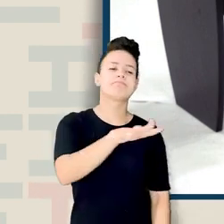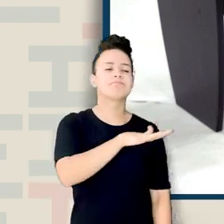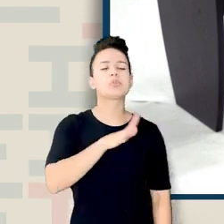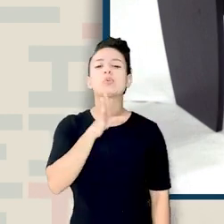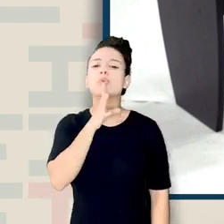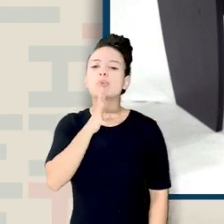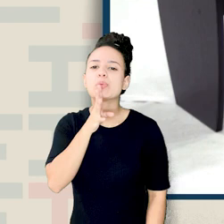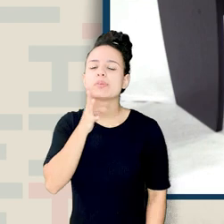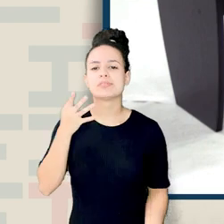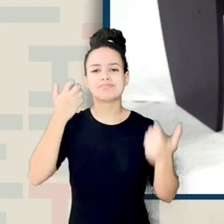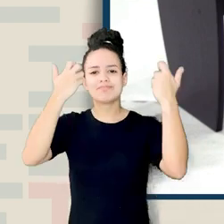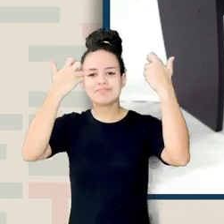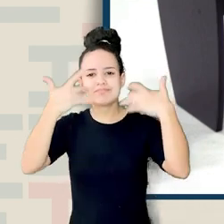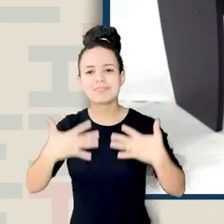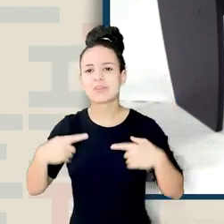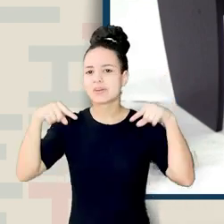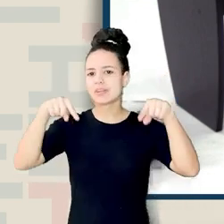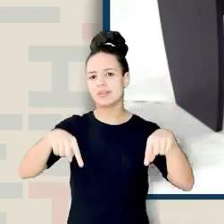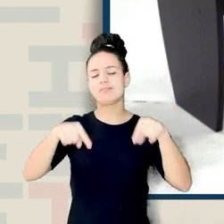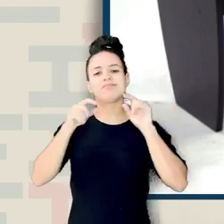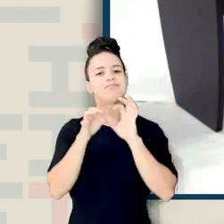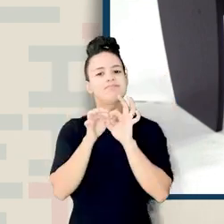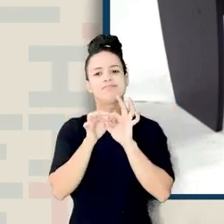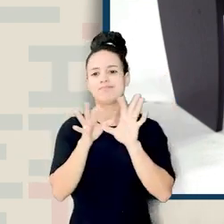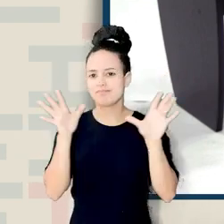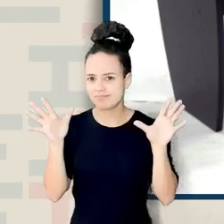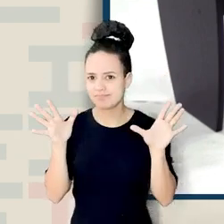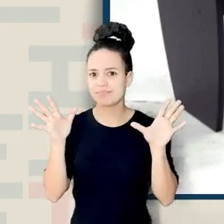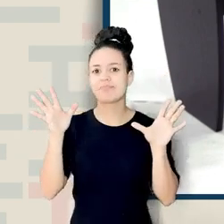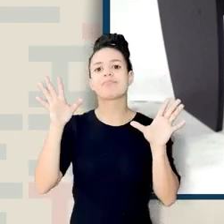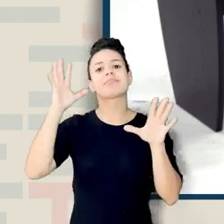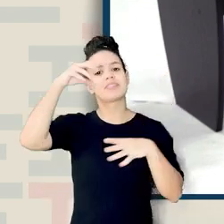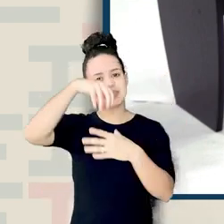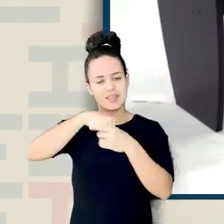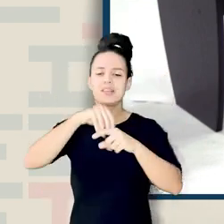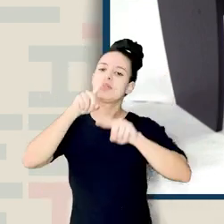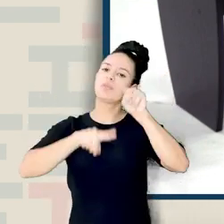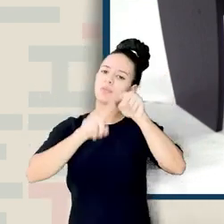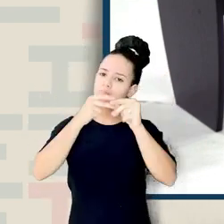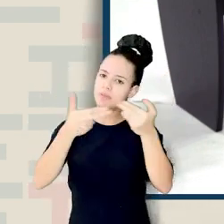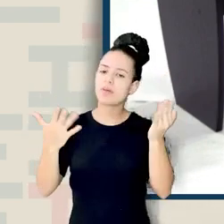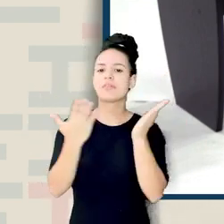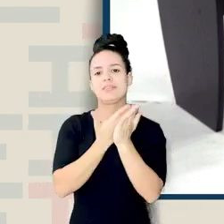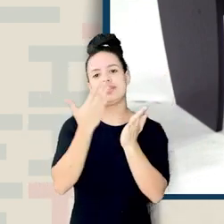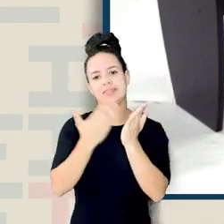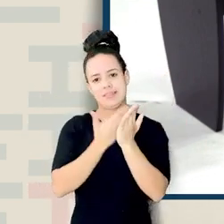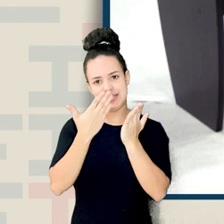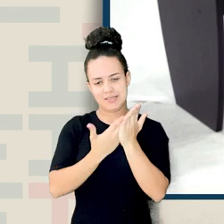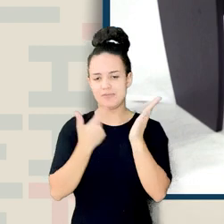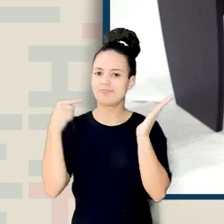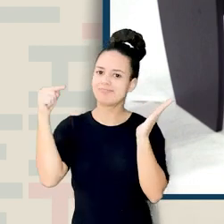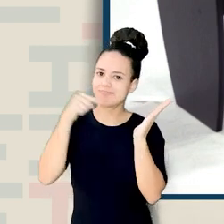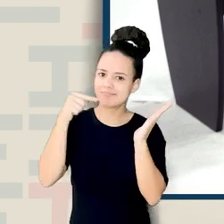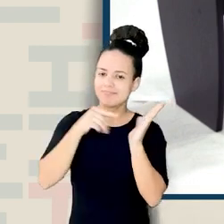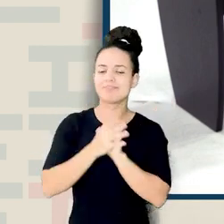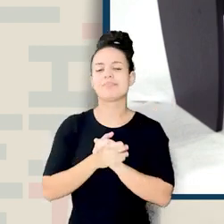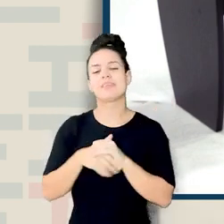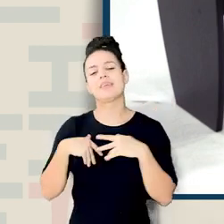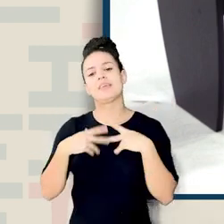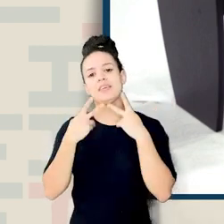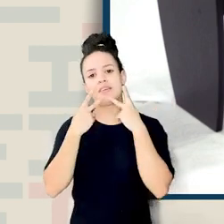conhecer e conversar está disponível nesse material, nesse livro. E eu faço aqui, para as